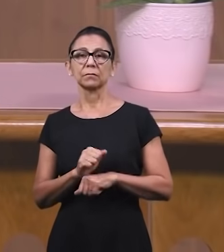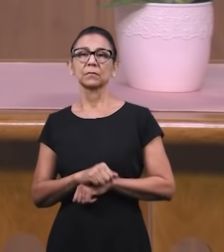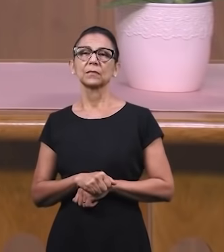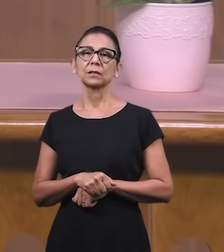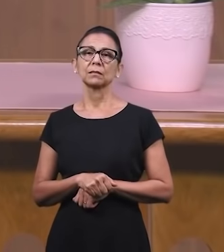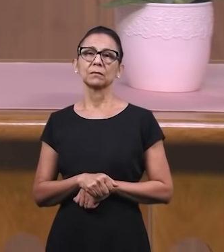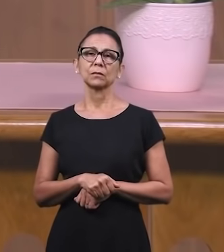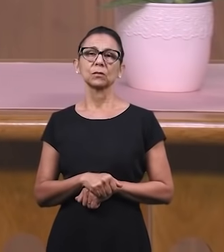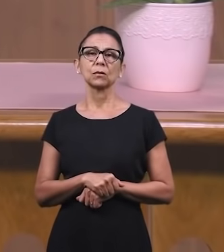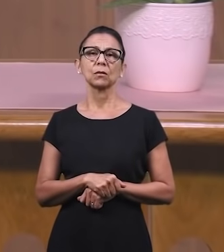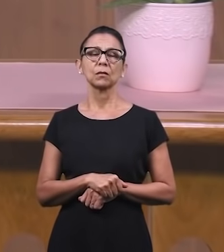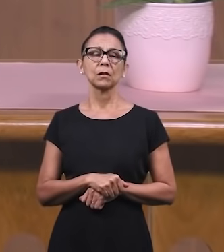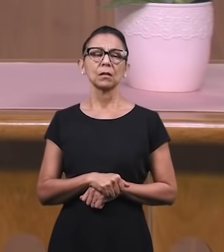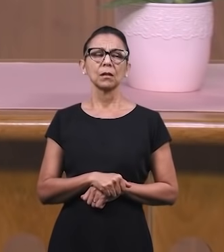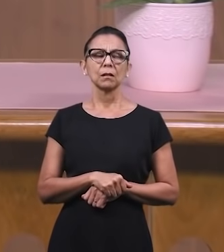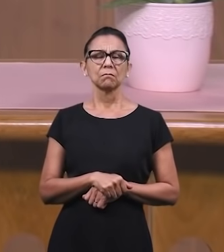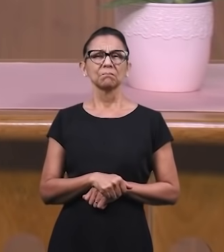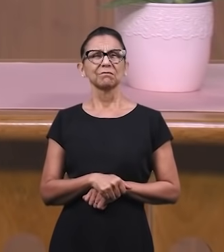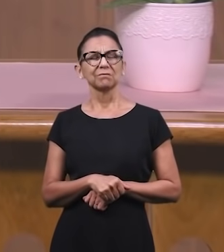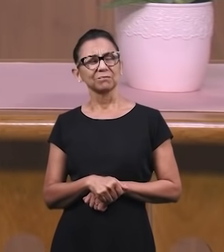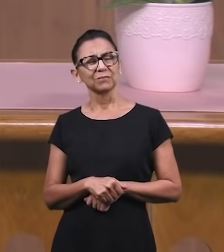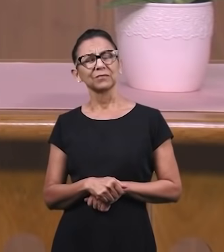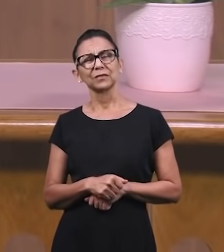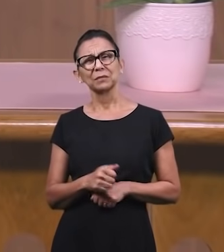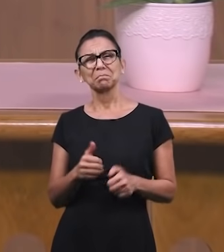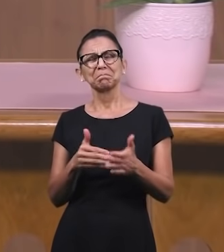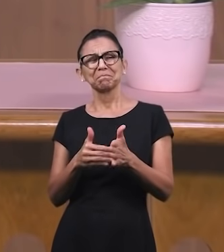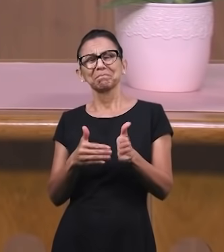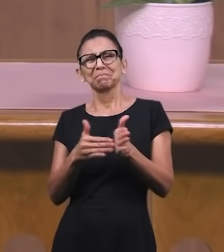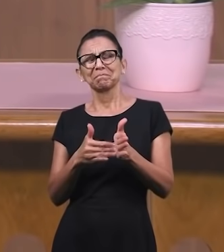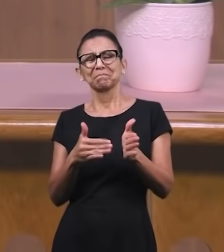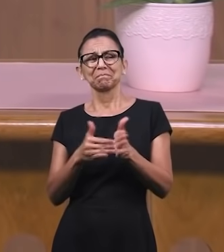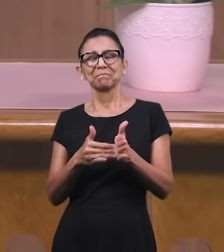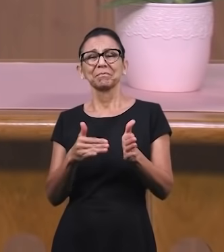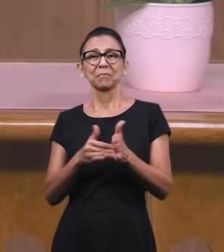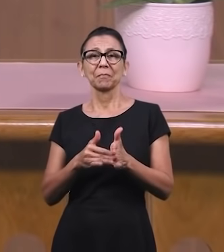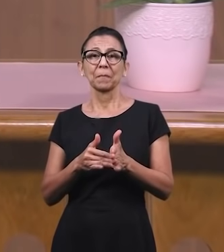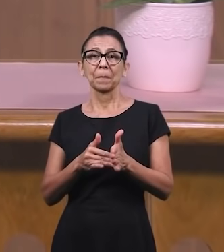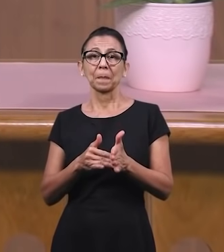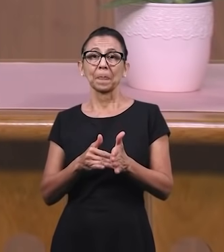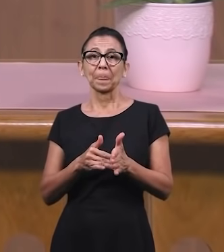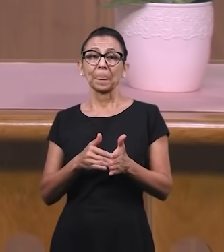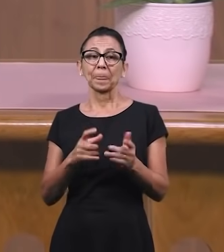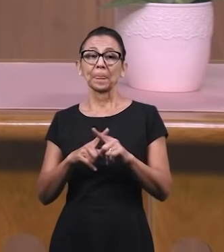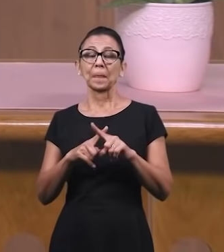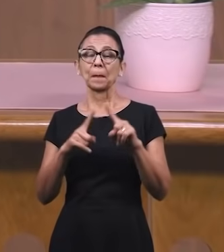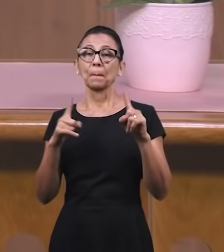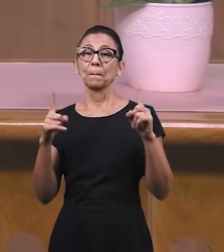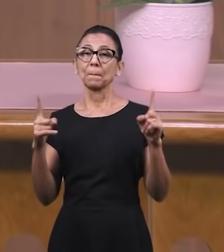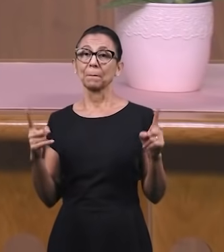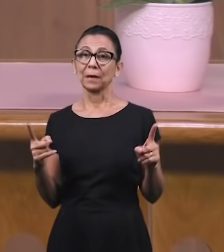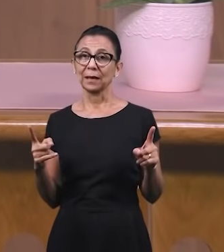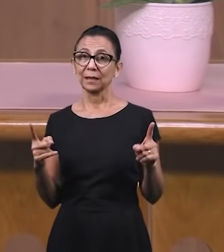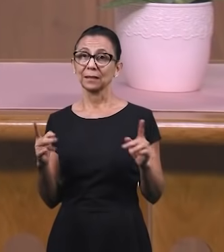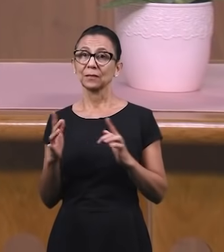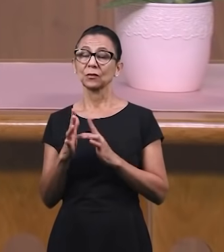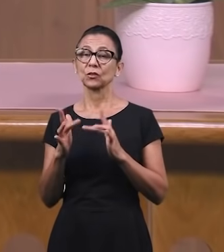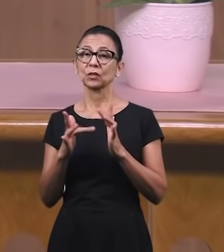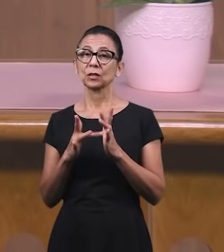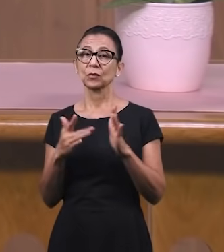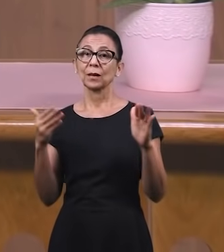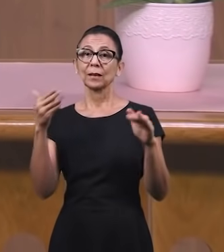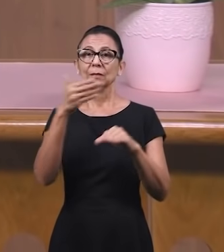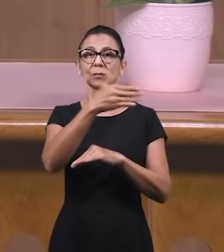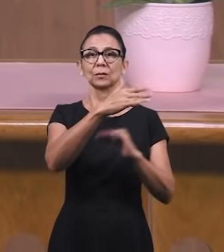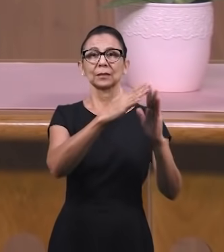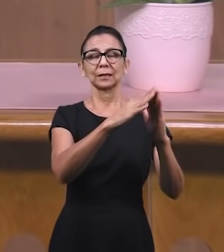ver uma multidão passar por baixo de si, mas alguém falou diferente com ele. O Senhor Jesus se fez ouvir no